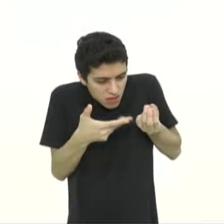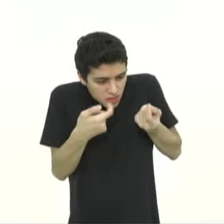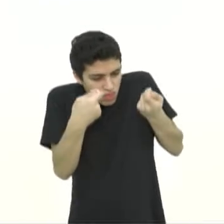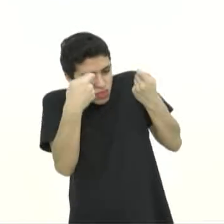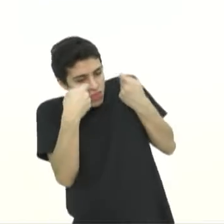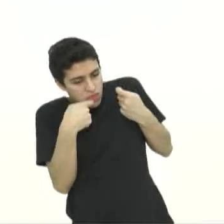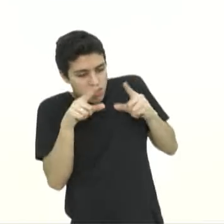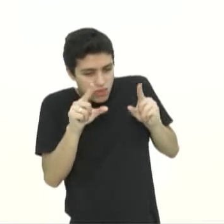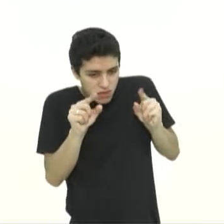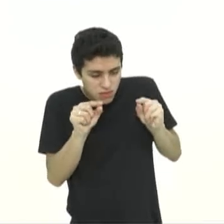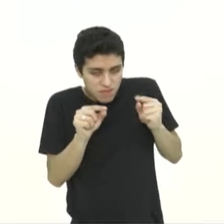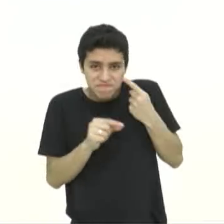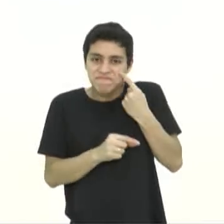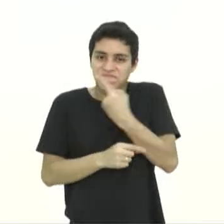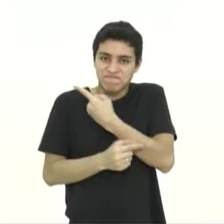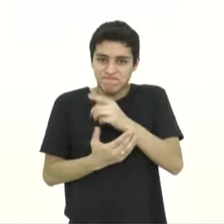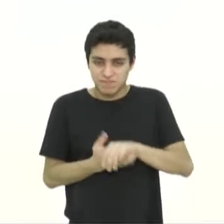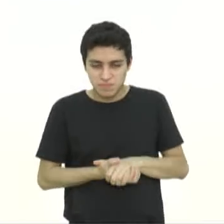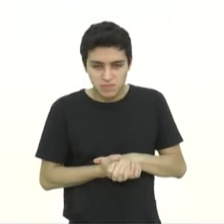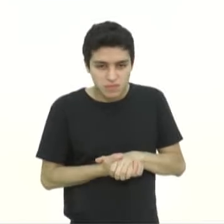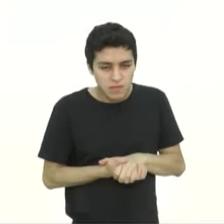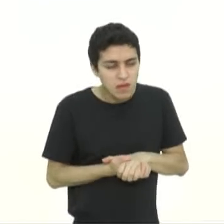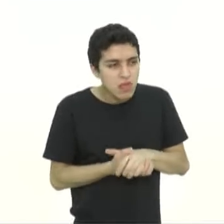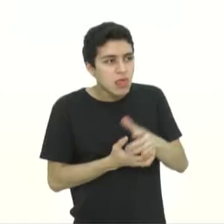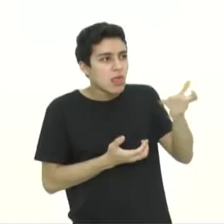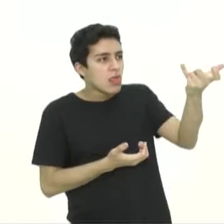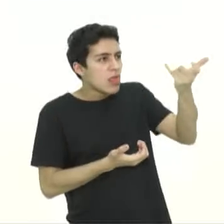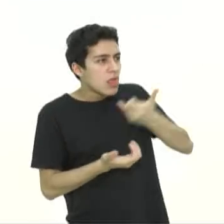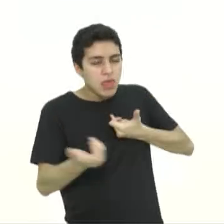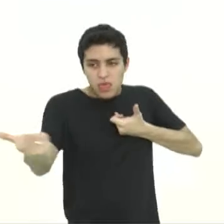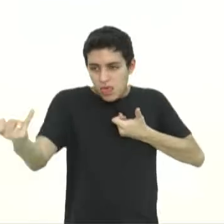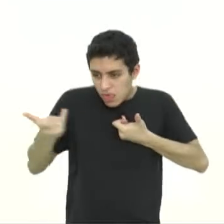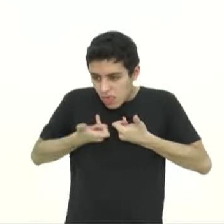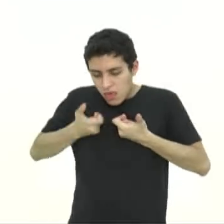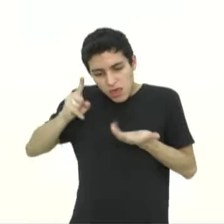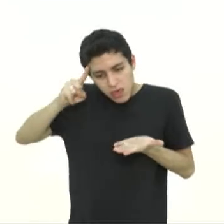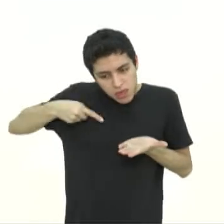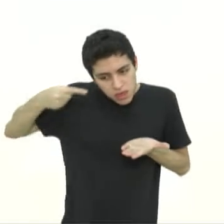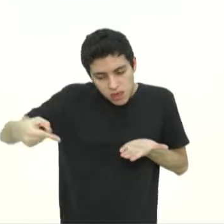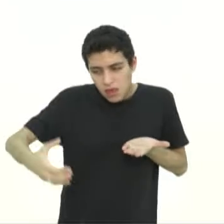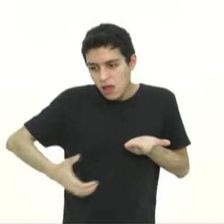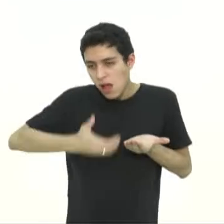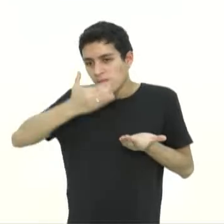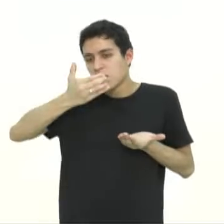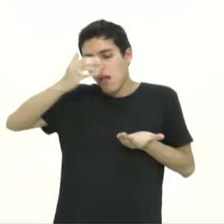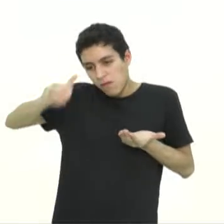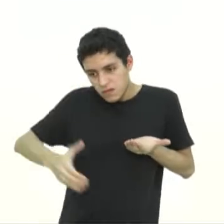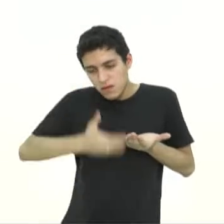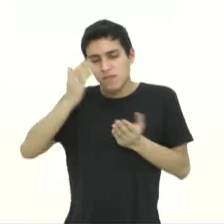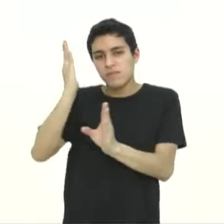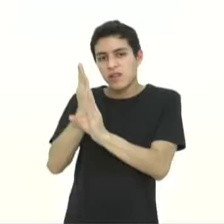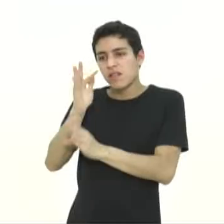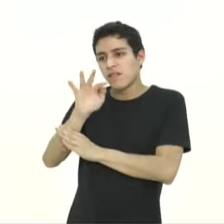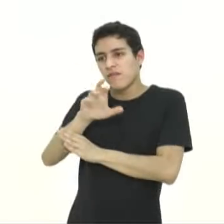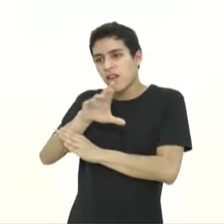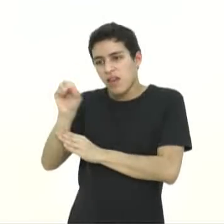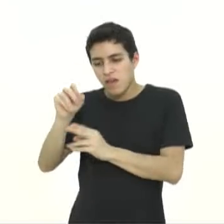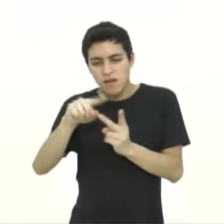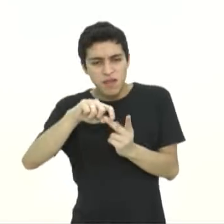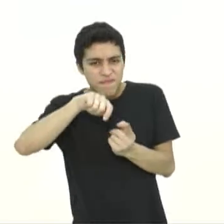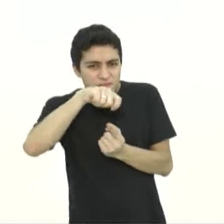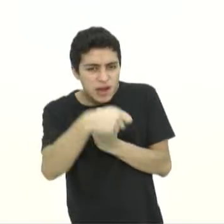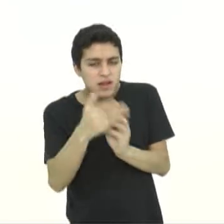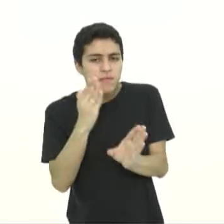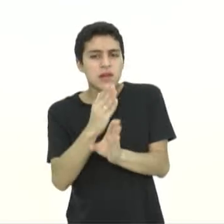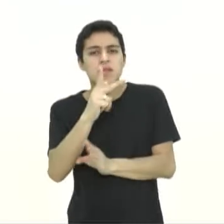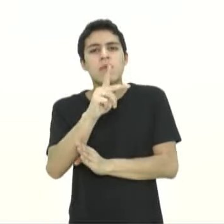Fernando Veríssimo. Dizem que todos os dias você deve comer uma maçã por causa do ferro e uma banana pelo potássio